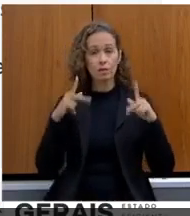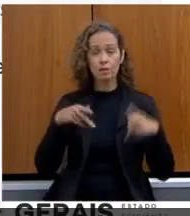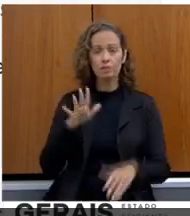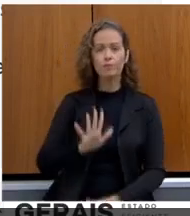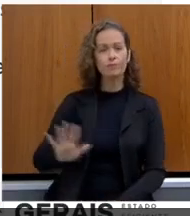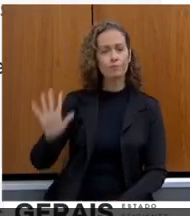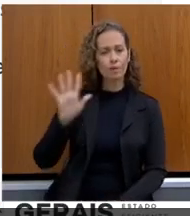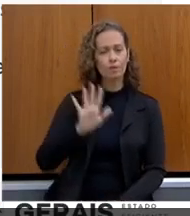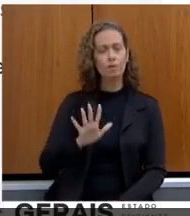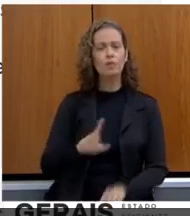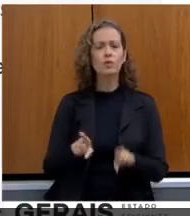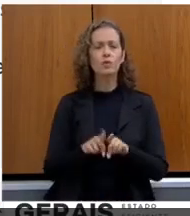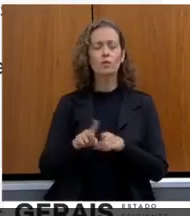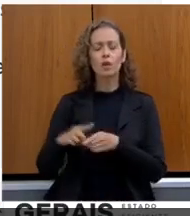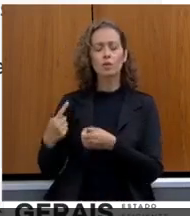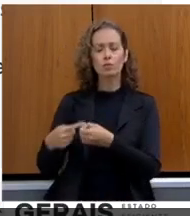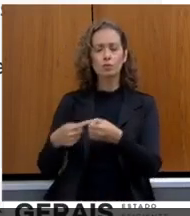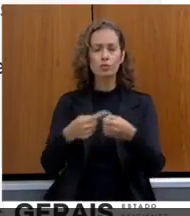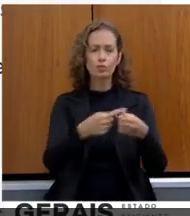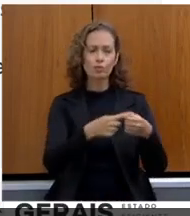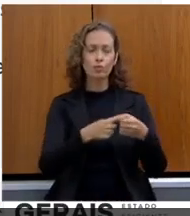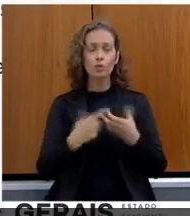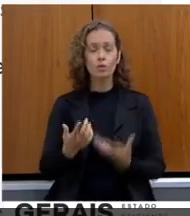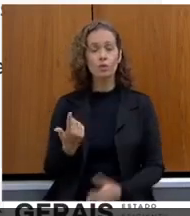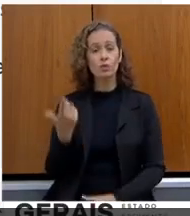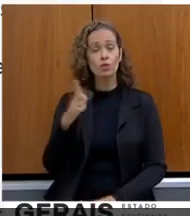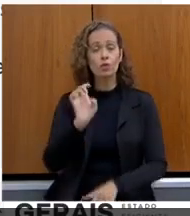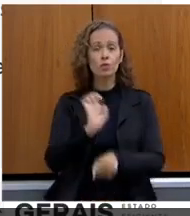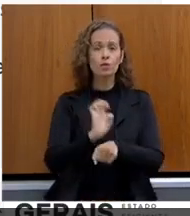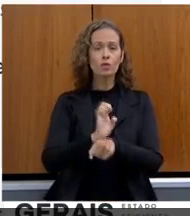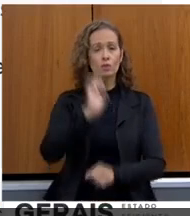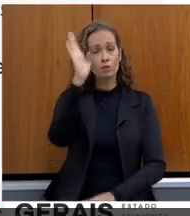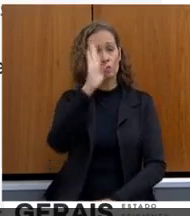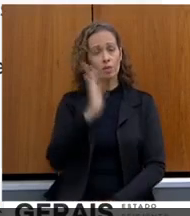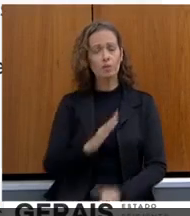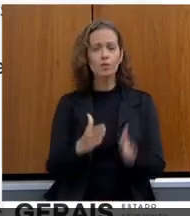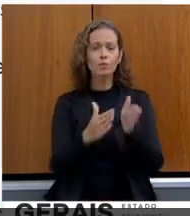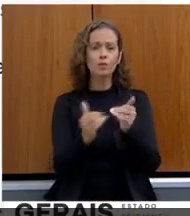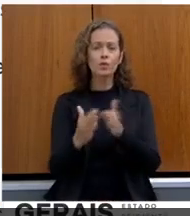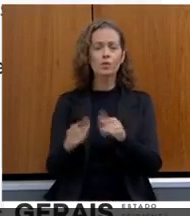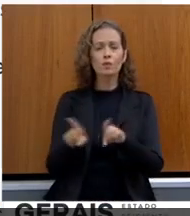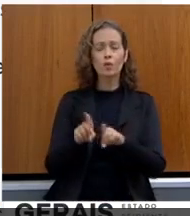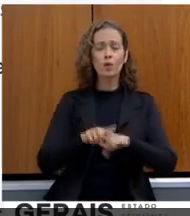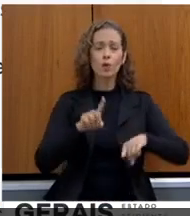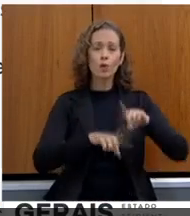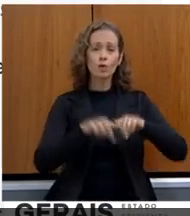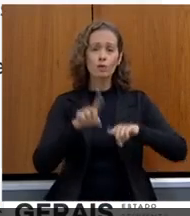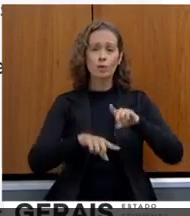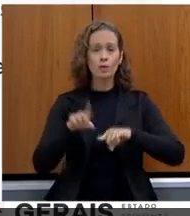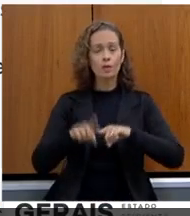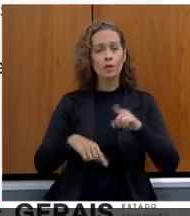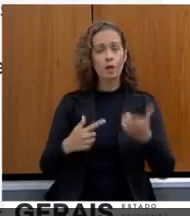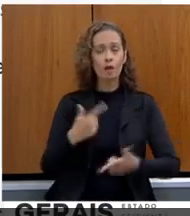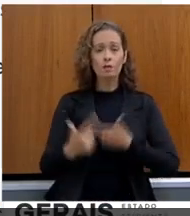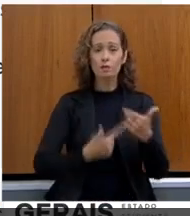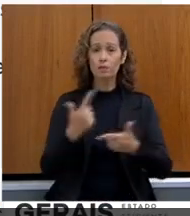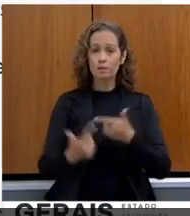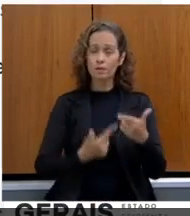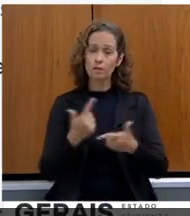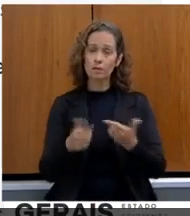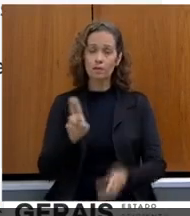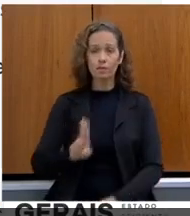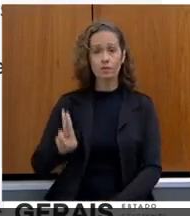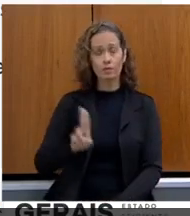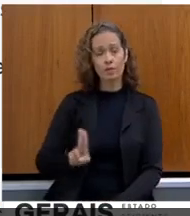nacionalmente muitos municípios de outros estados do Brasil pedindo o material para ser trabalhado